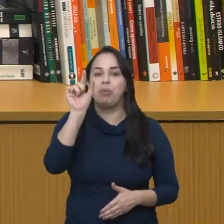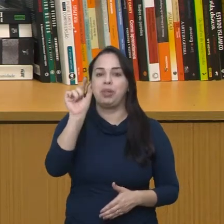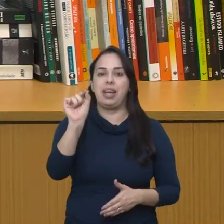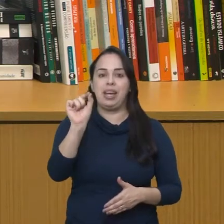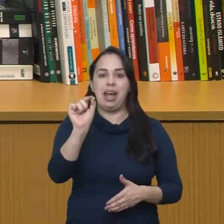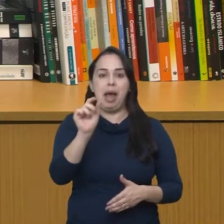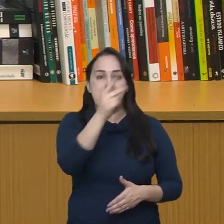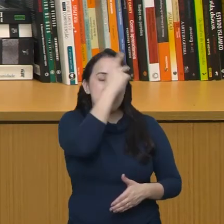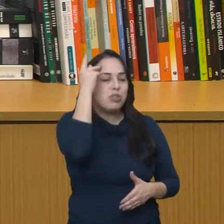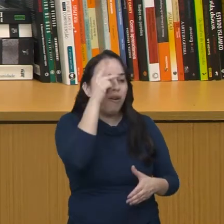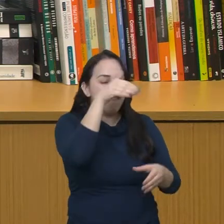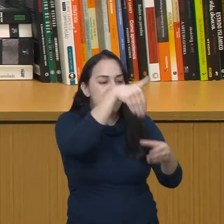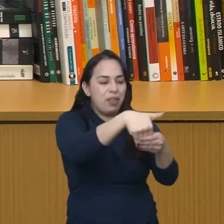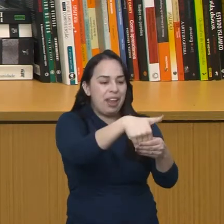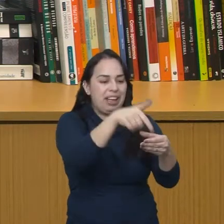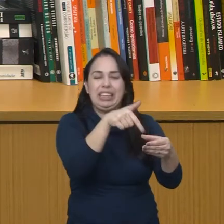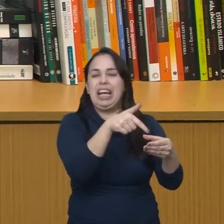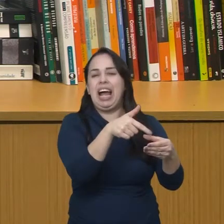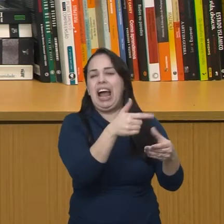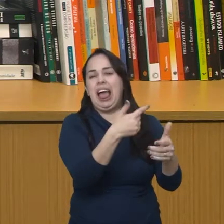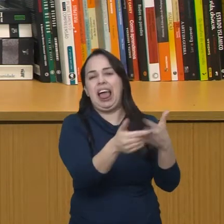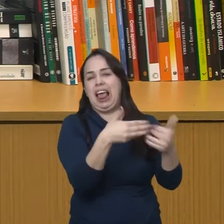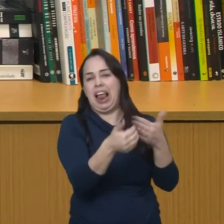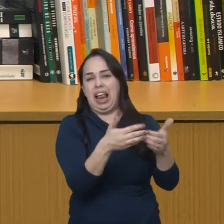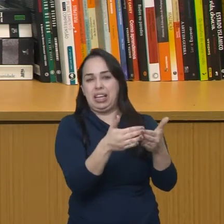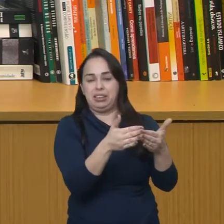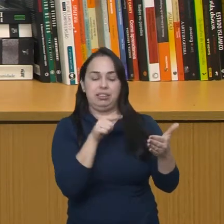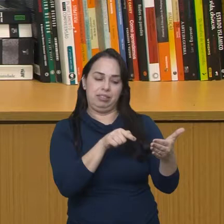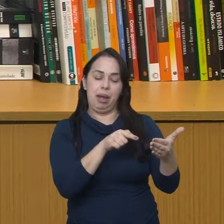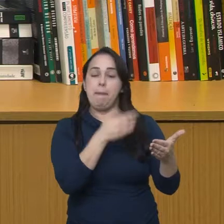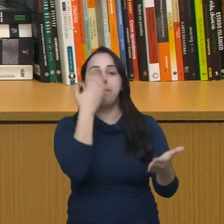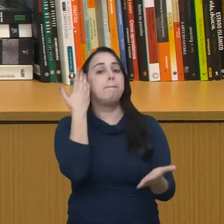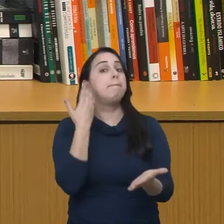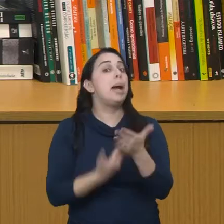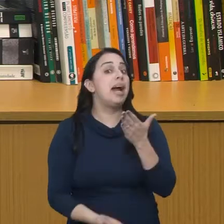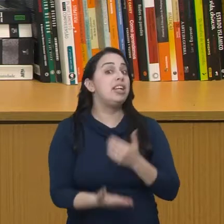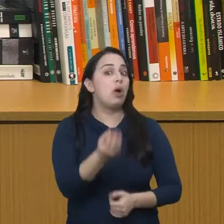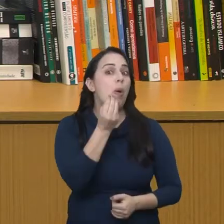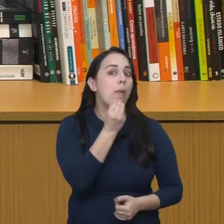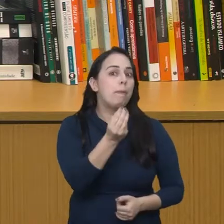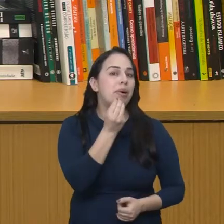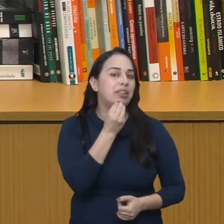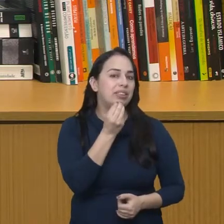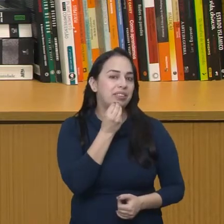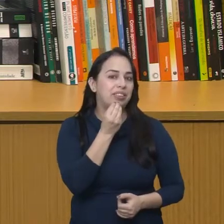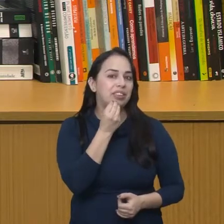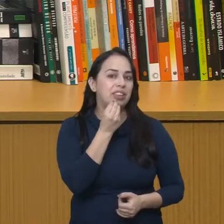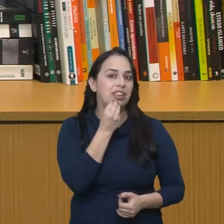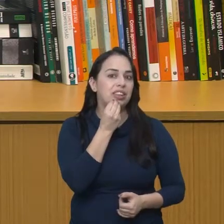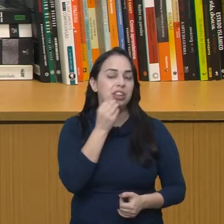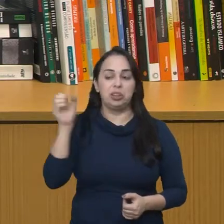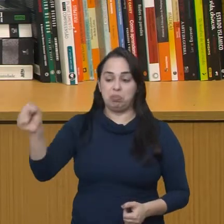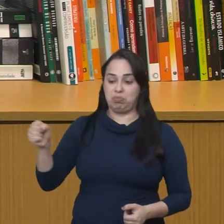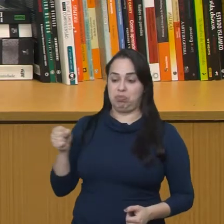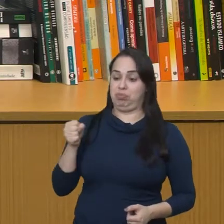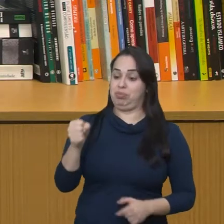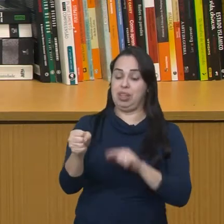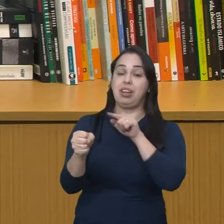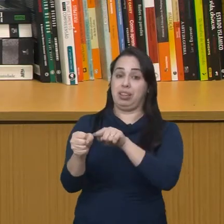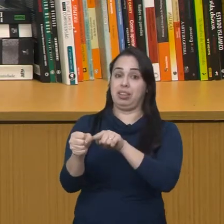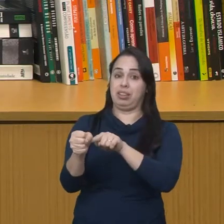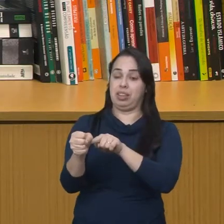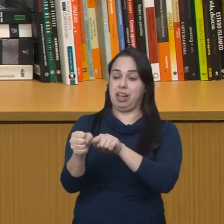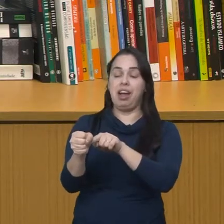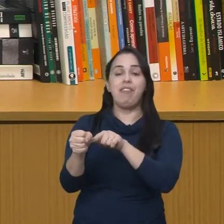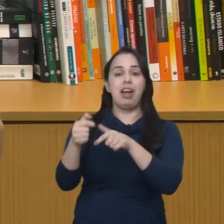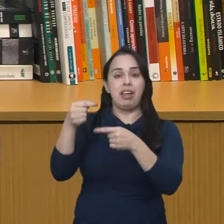voto não consciente. É a perda de uma oportunidade de colocar alguém que